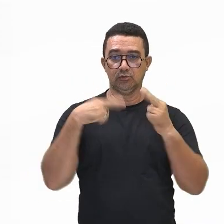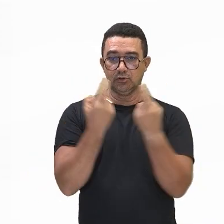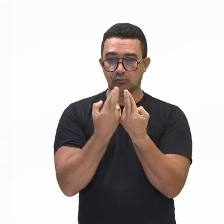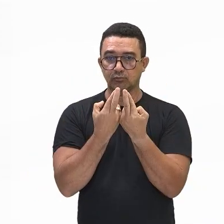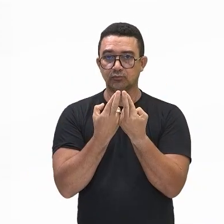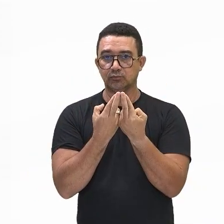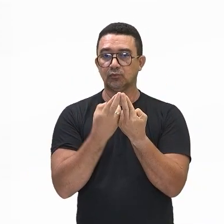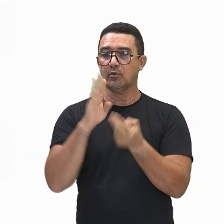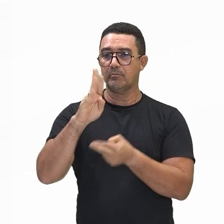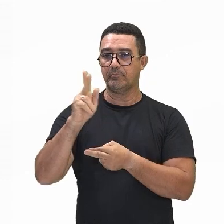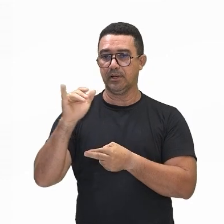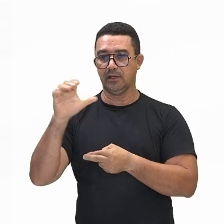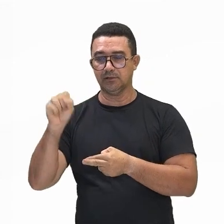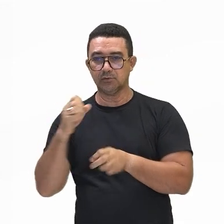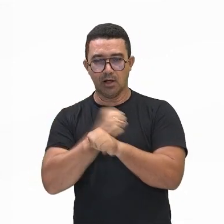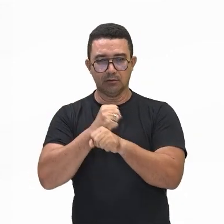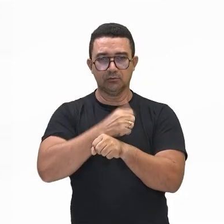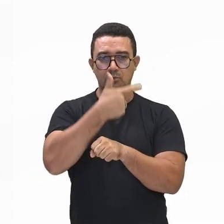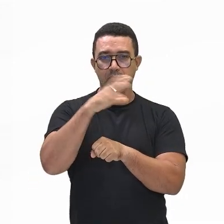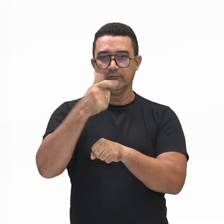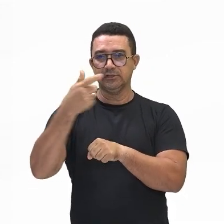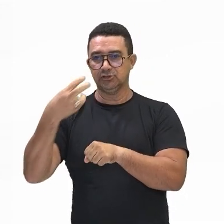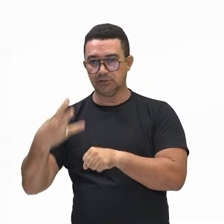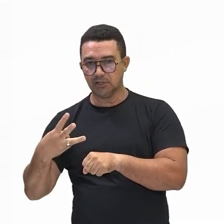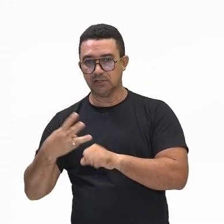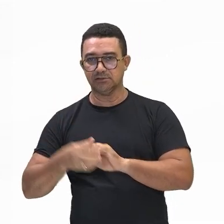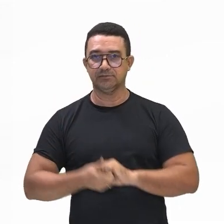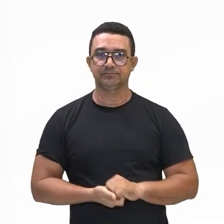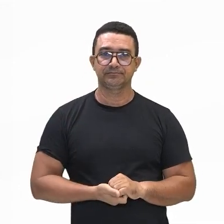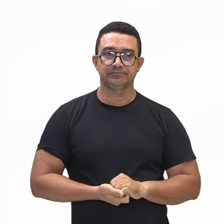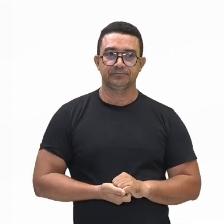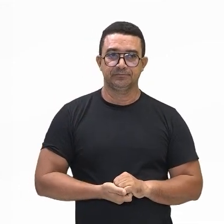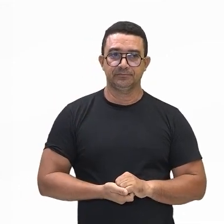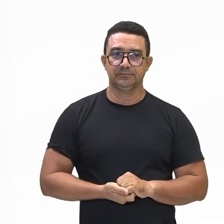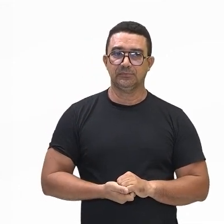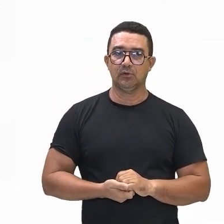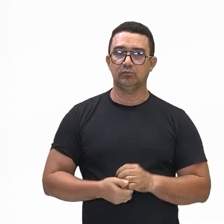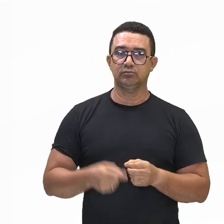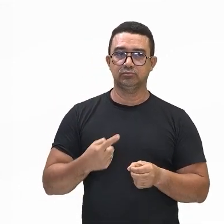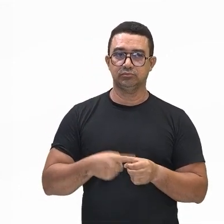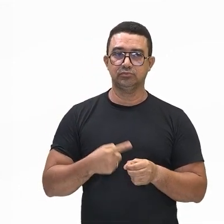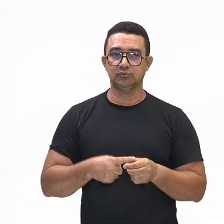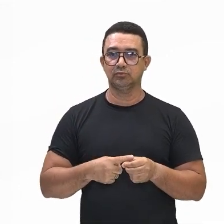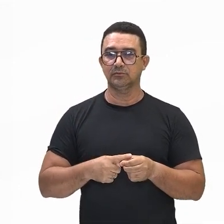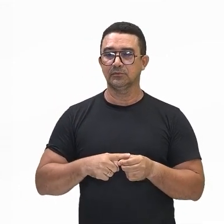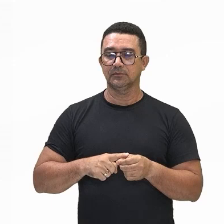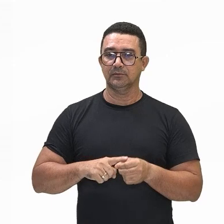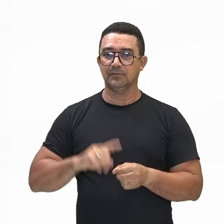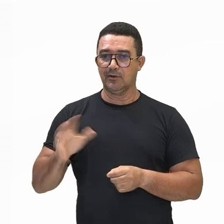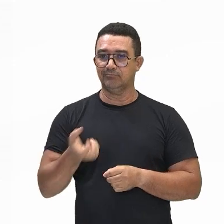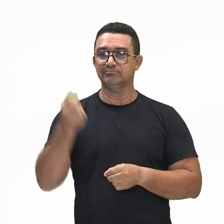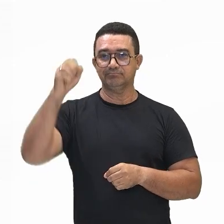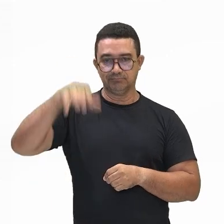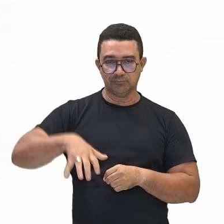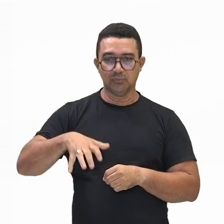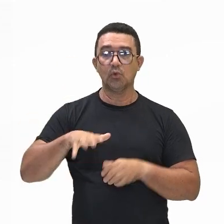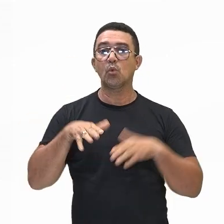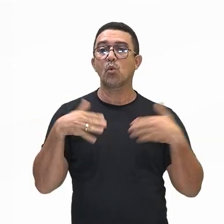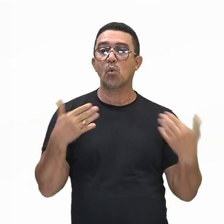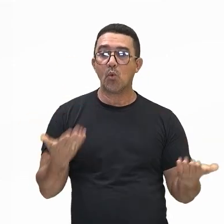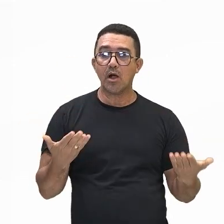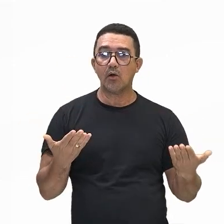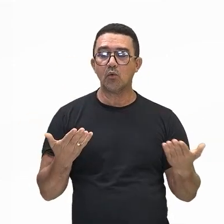vai ocorrer em 2023 e ocorreu em Joanesburgo, na África do Sul, no mês de agosto, tá? E quais eram os líderes que estavam